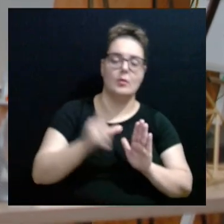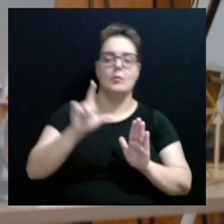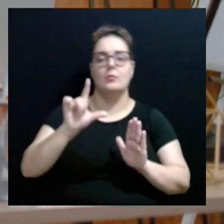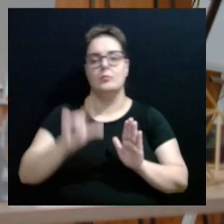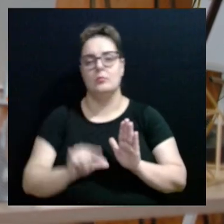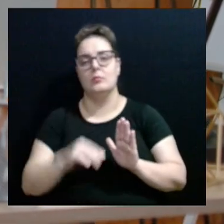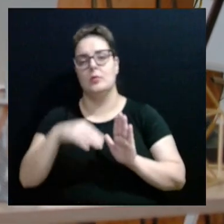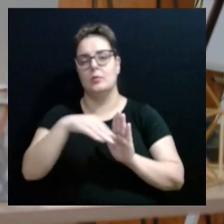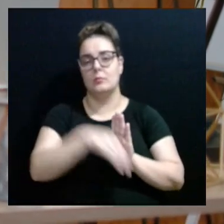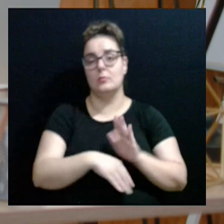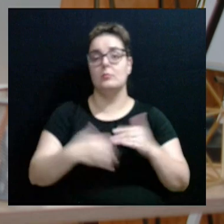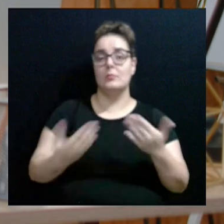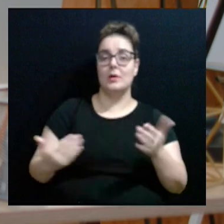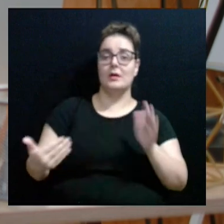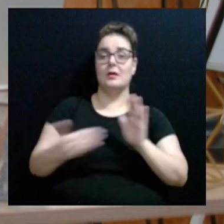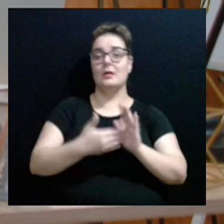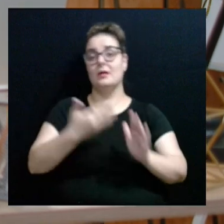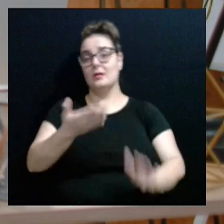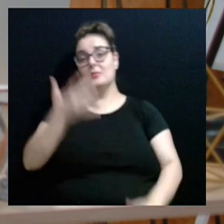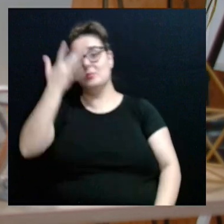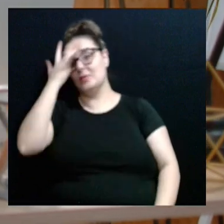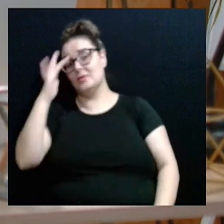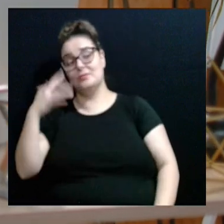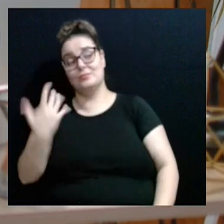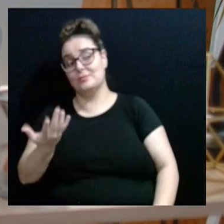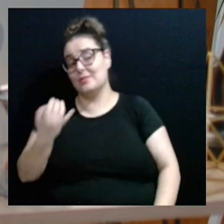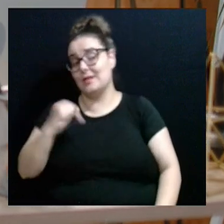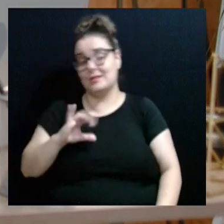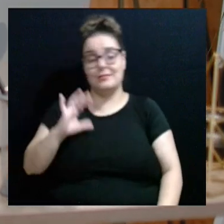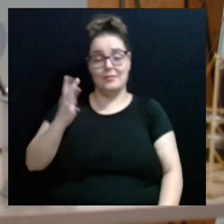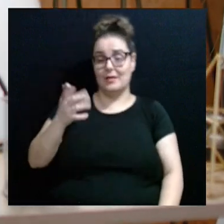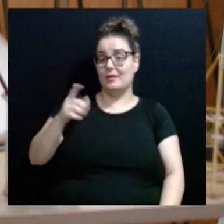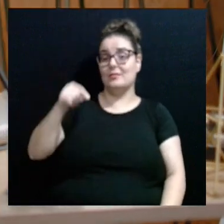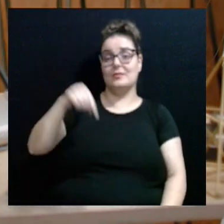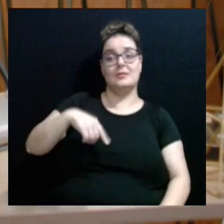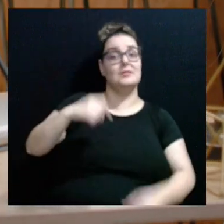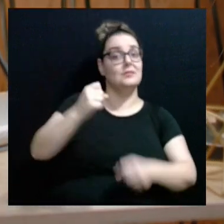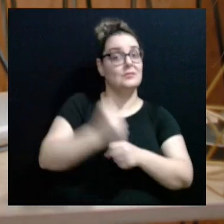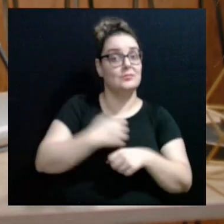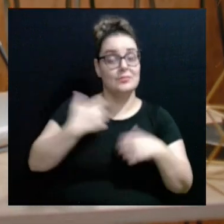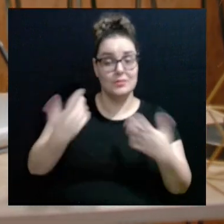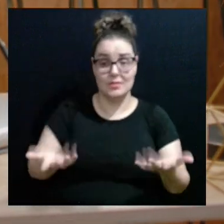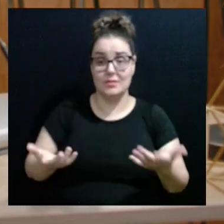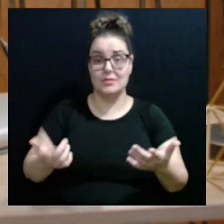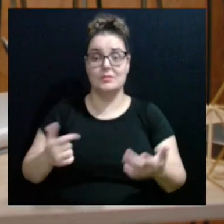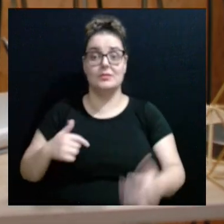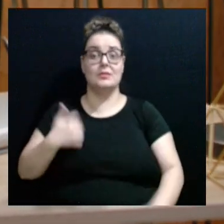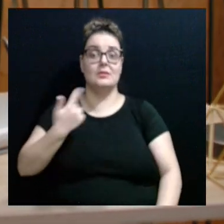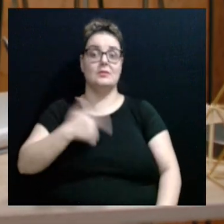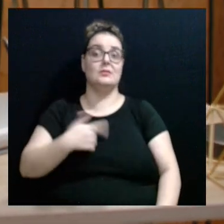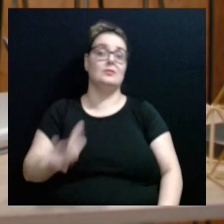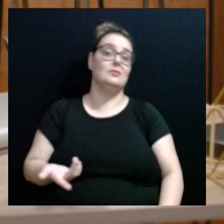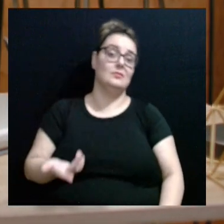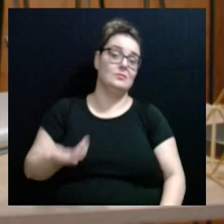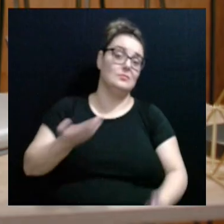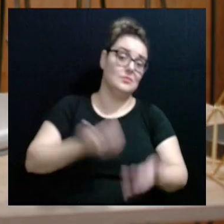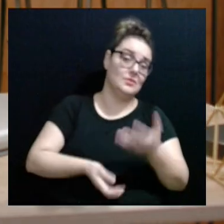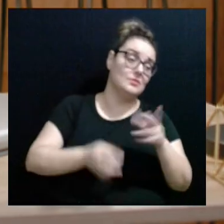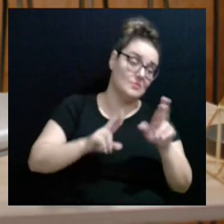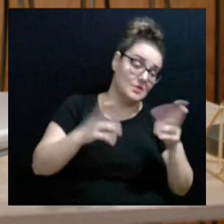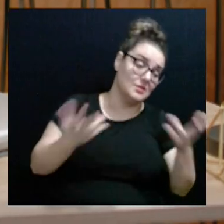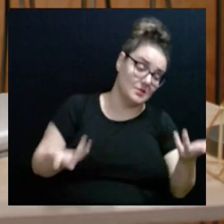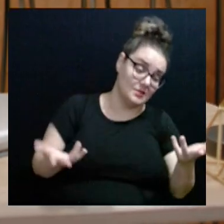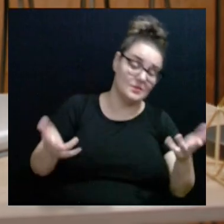até lá a gente não sabe se isso vai acontecer esse ano, nós temos esperança. Então,